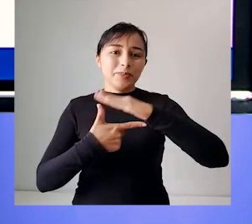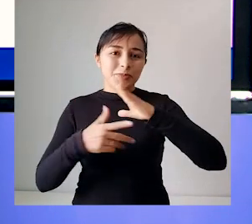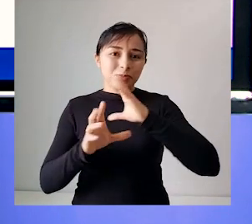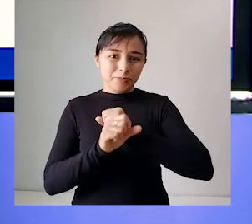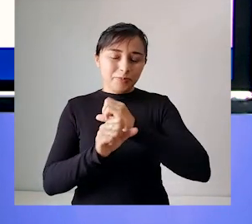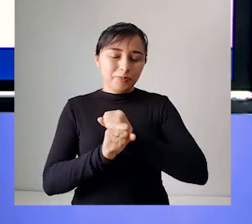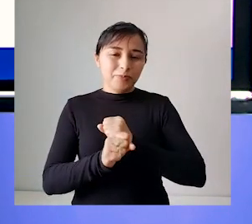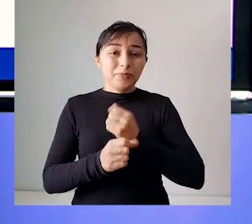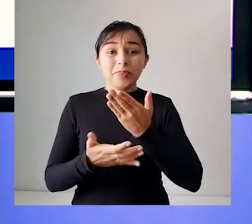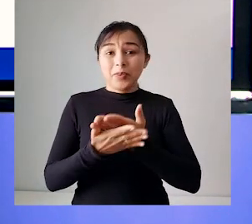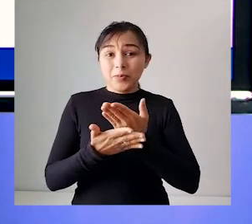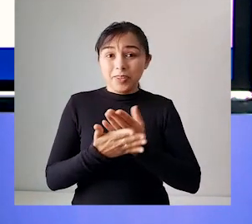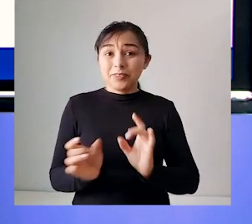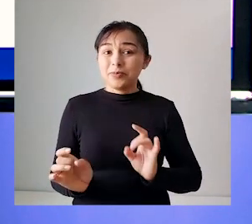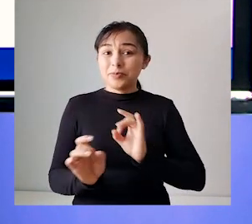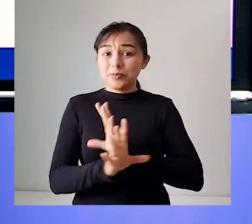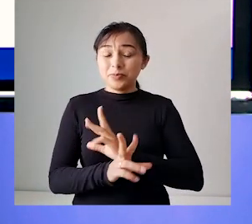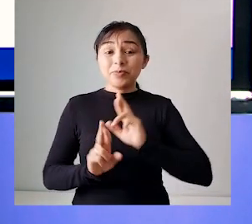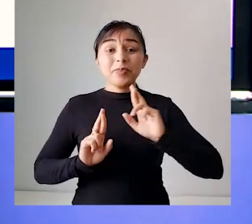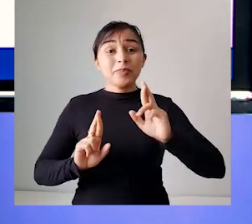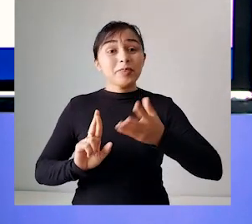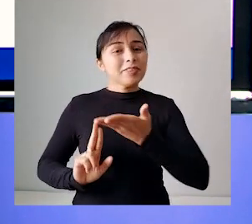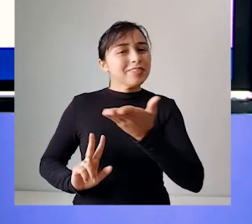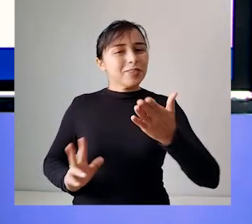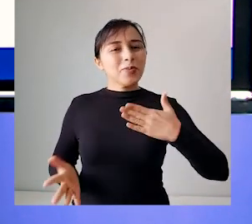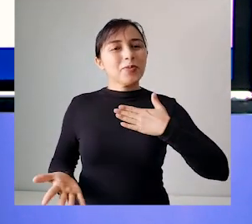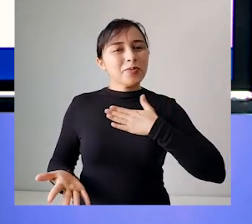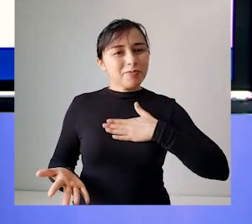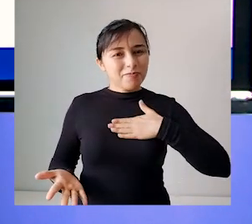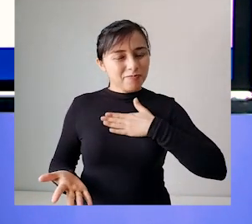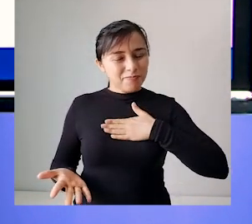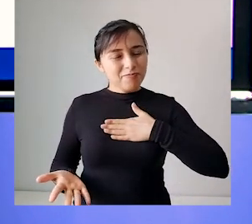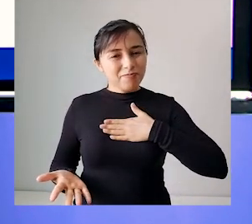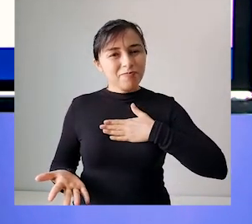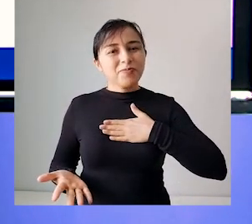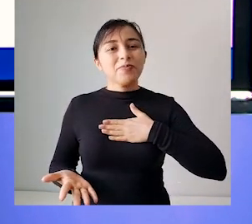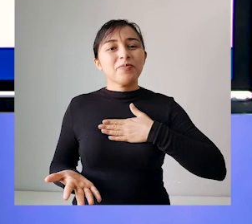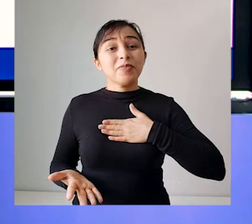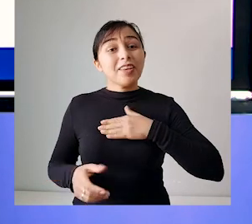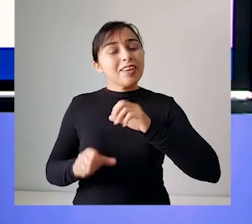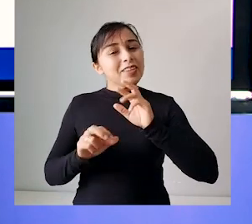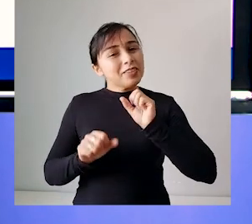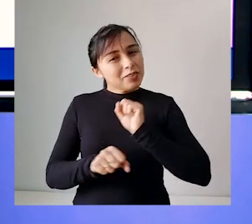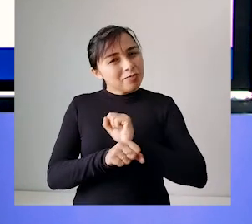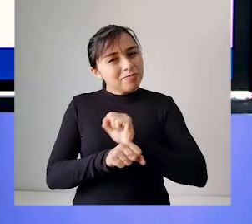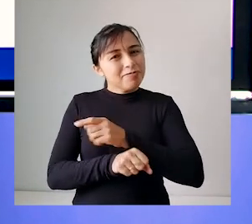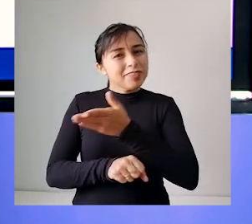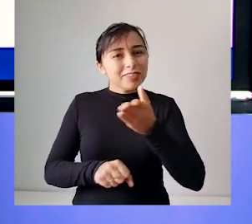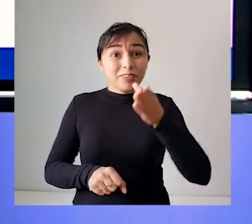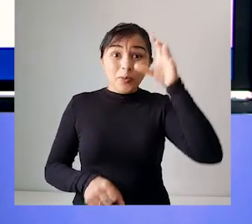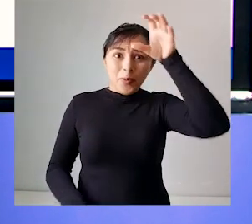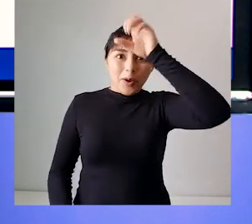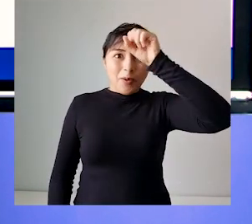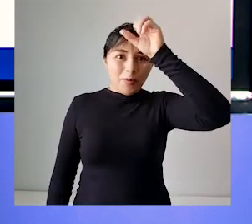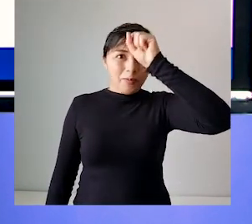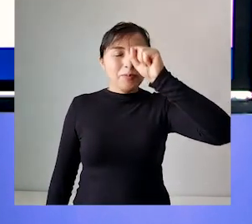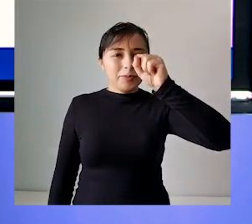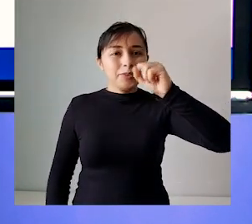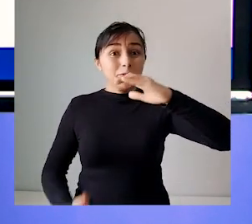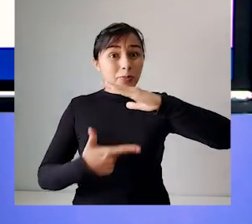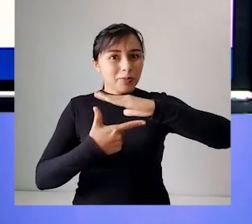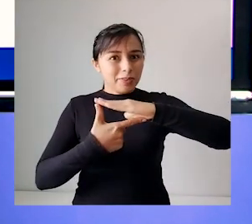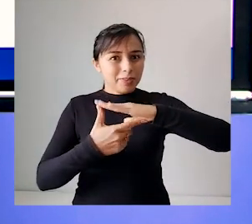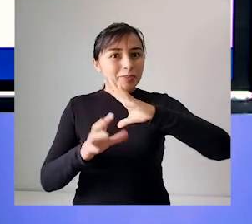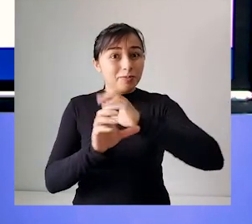aula está chegando ao fim. Espero que vocês tenham gostado. Espero que vocês tenham aprendido um pouco sobre o Teorema de Pitágoras, conhecido